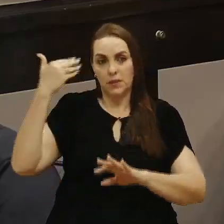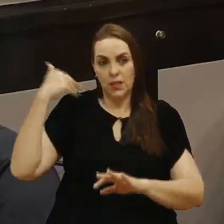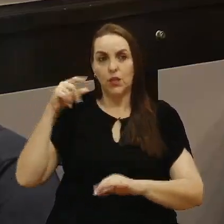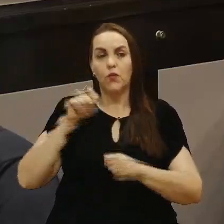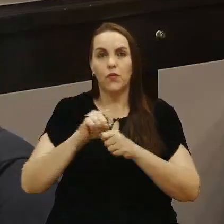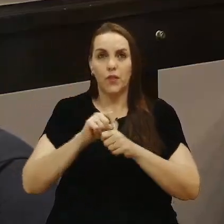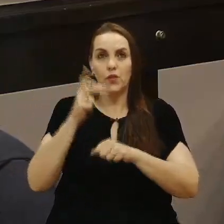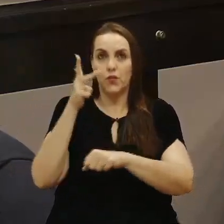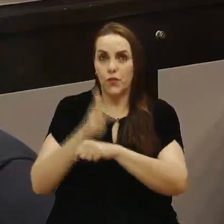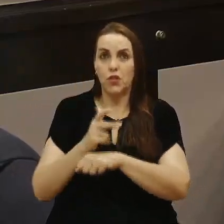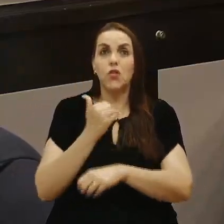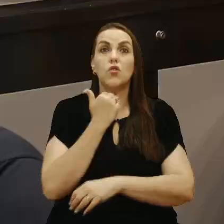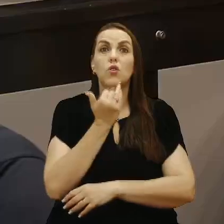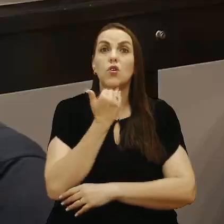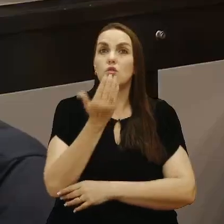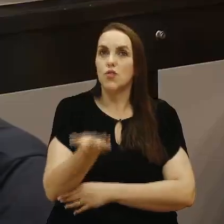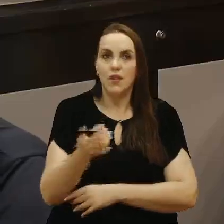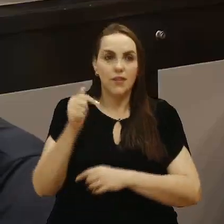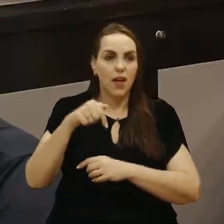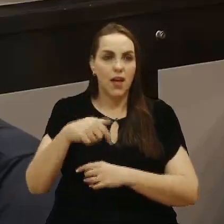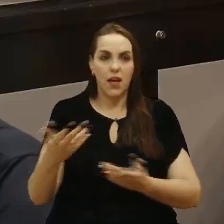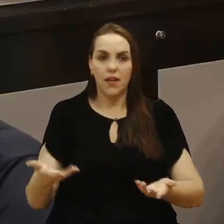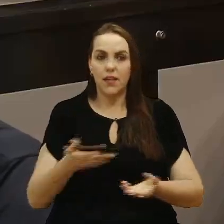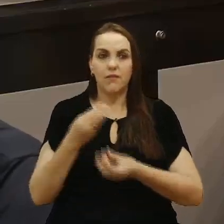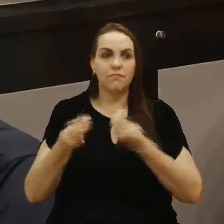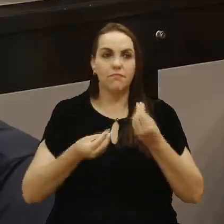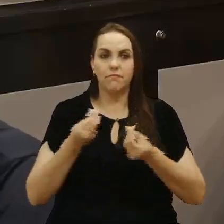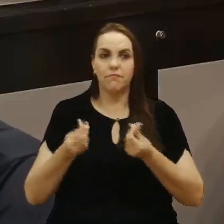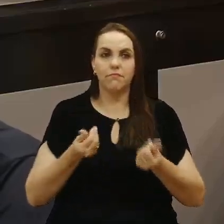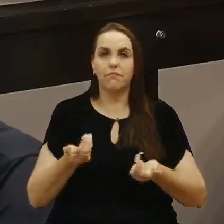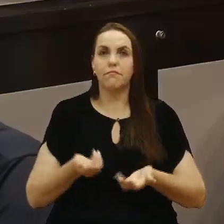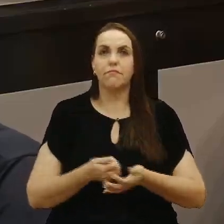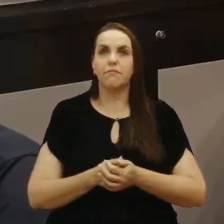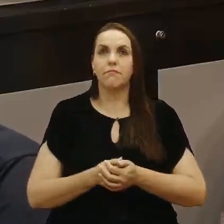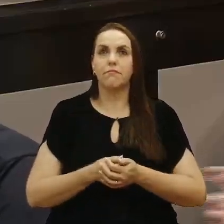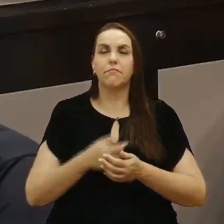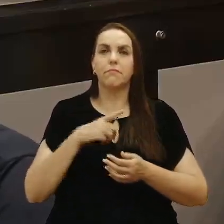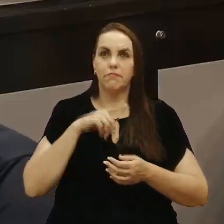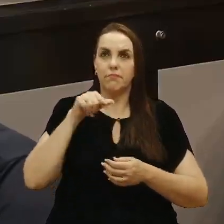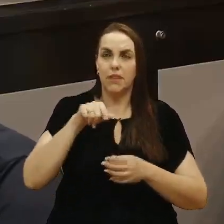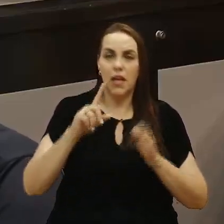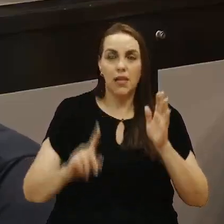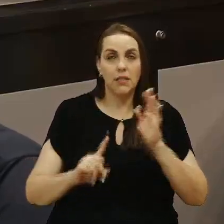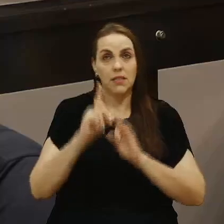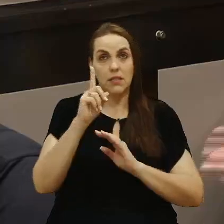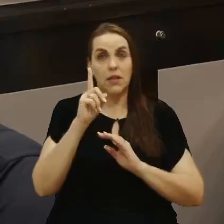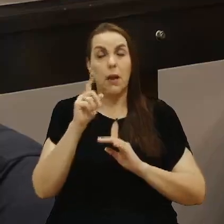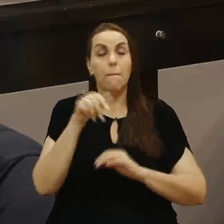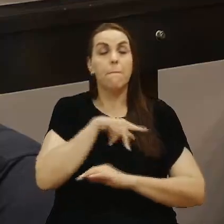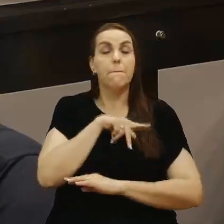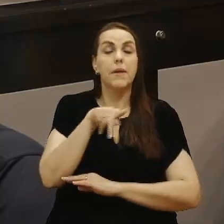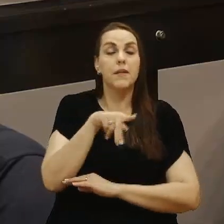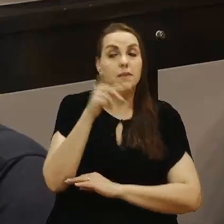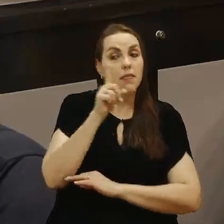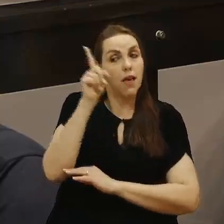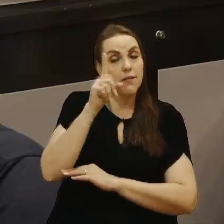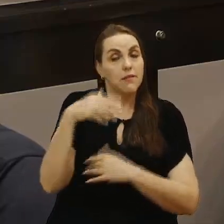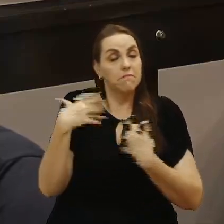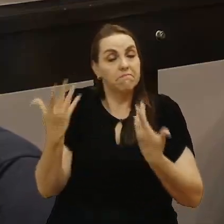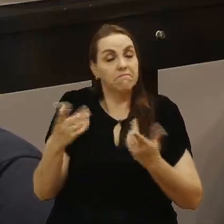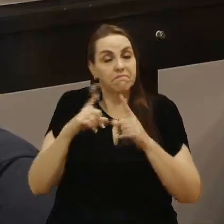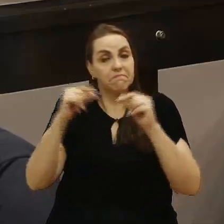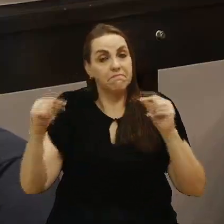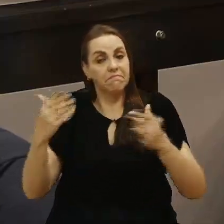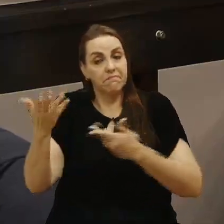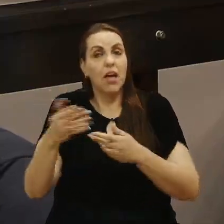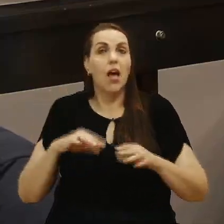Mas não adianta a gente debater aqui na ponta da lança com o trabalhador, né, na ponta da lança, e lá em cima a presidência ou quem está lá em cima, né, passar a mão